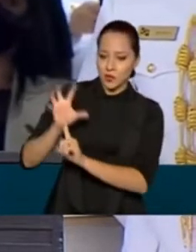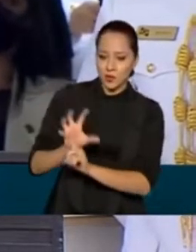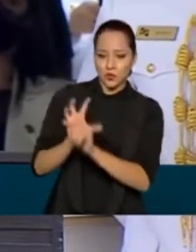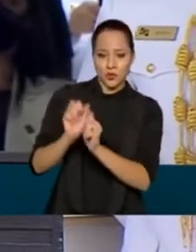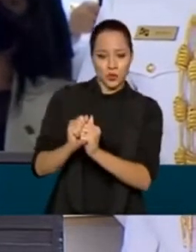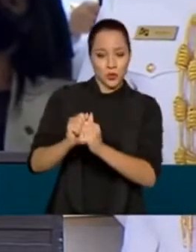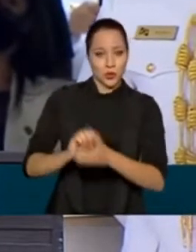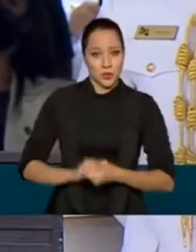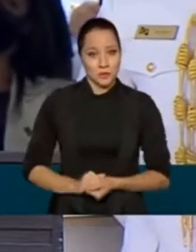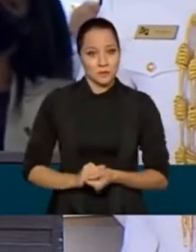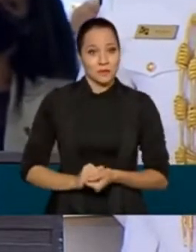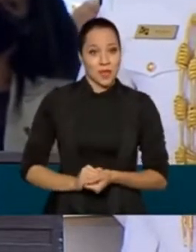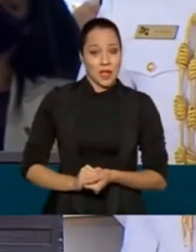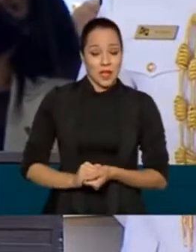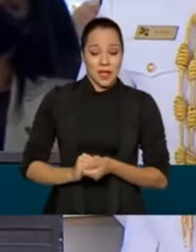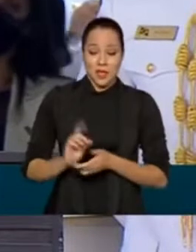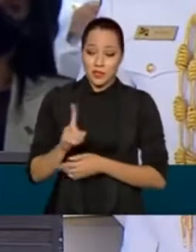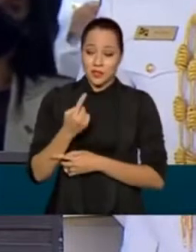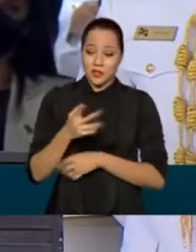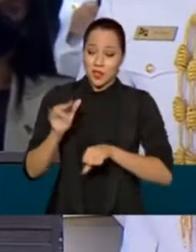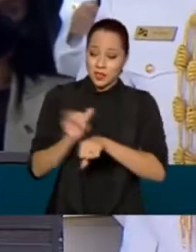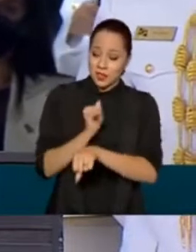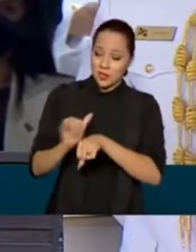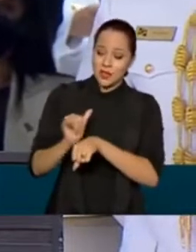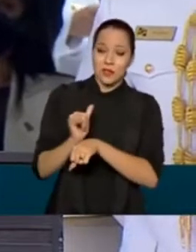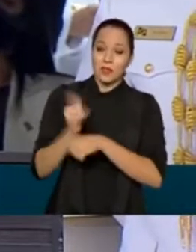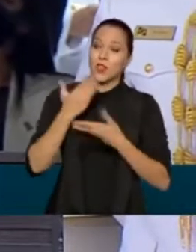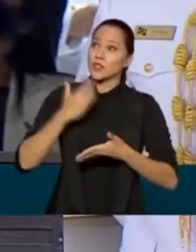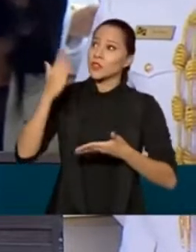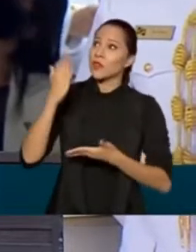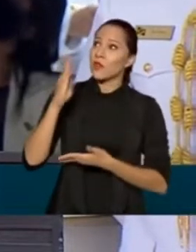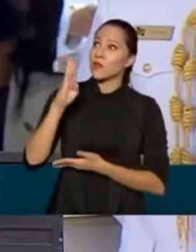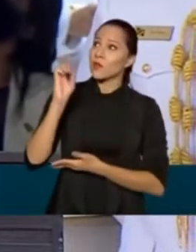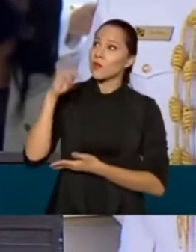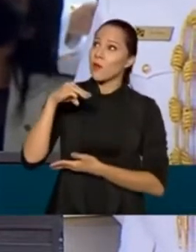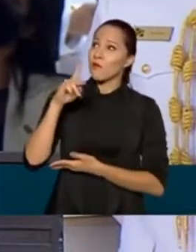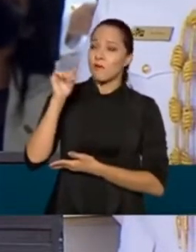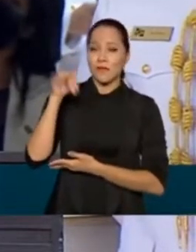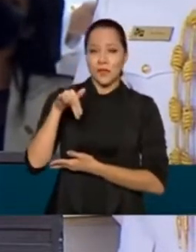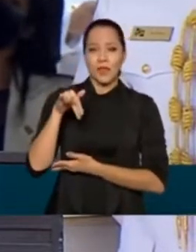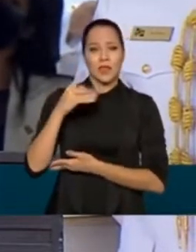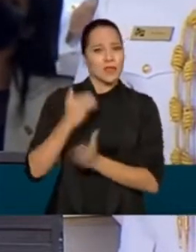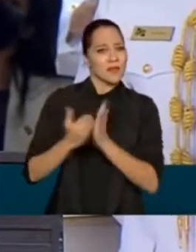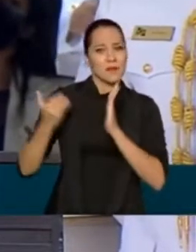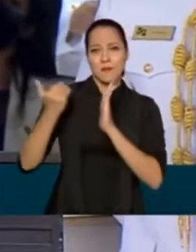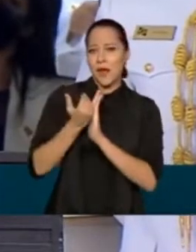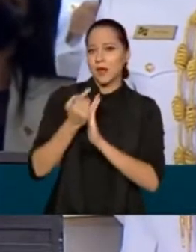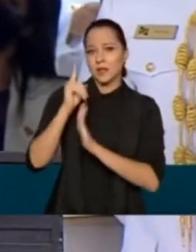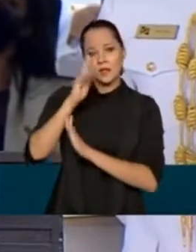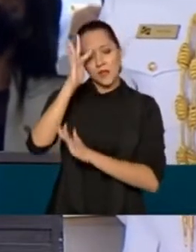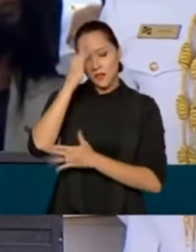e driblar a proteção de nosso Senhor do Bonfim, que vai por ante a ré de nossa força-tarefa,